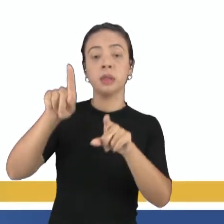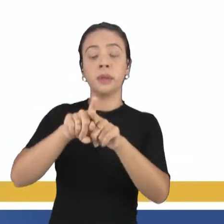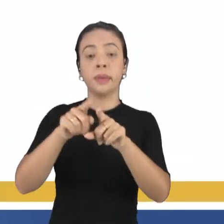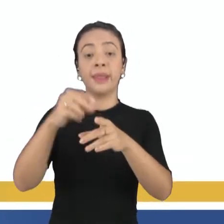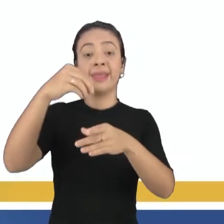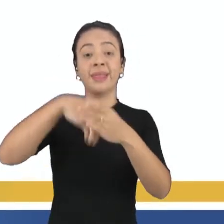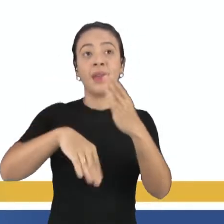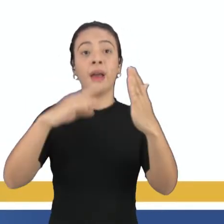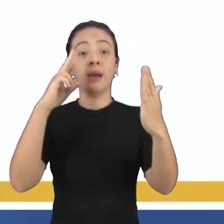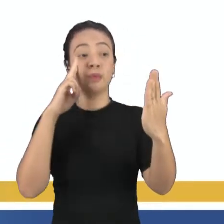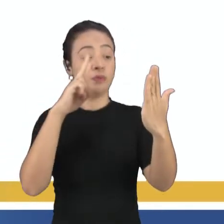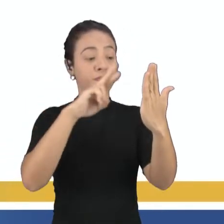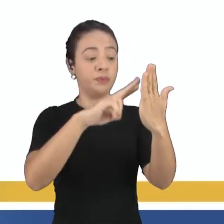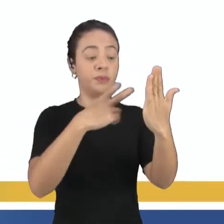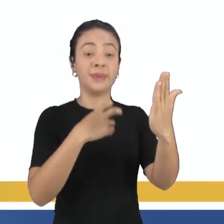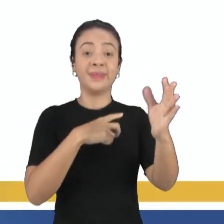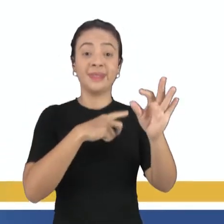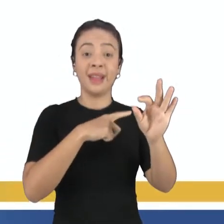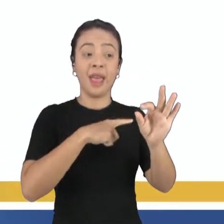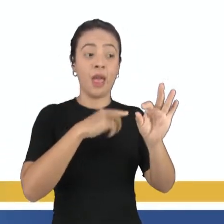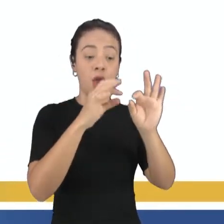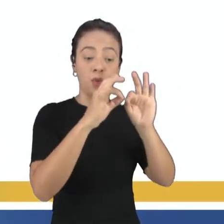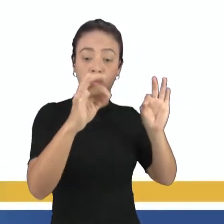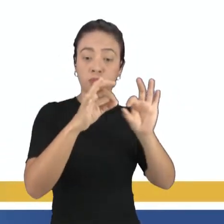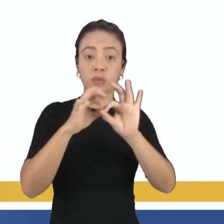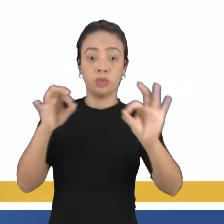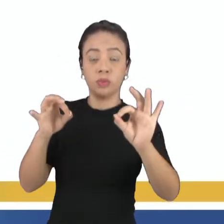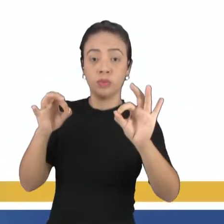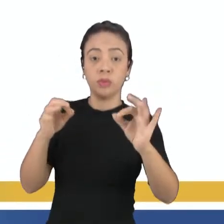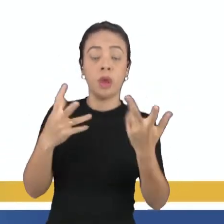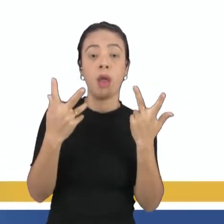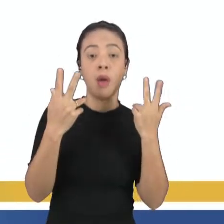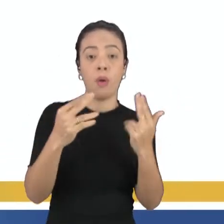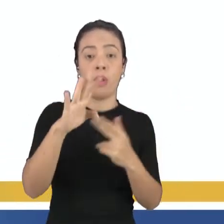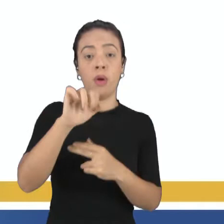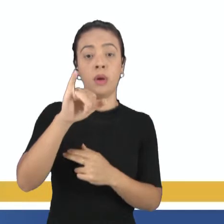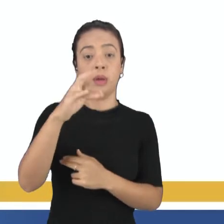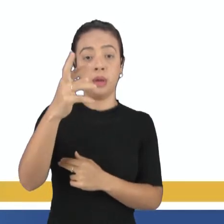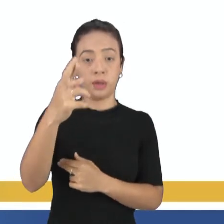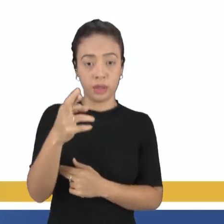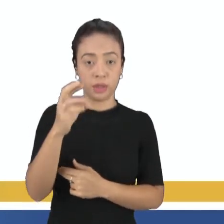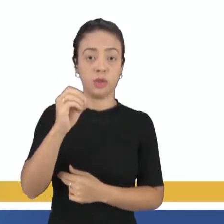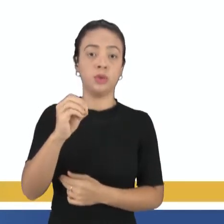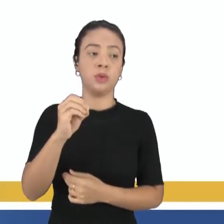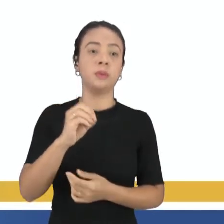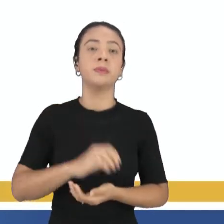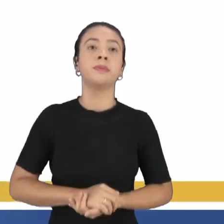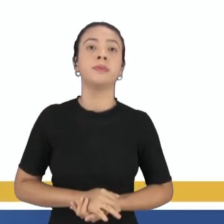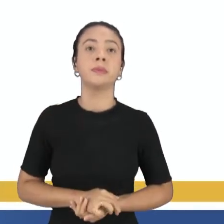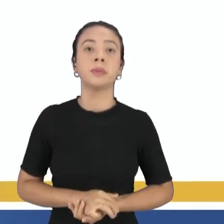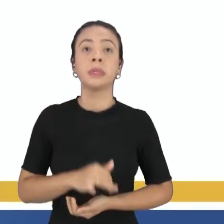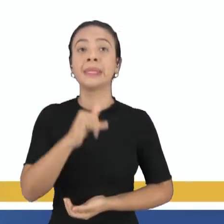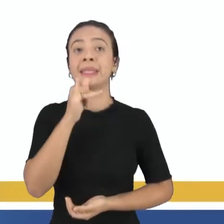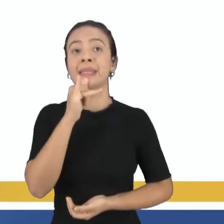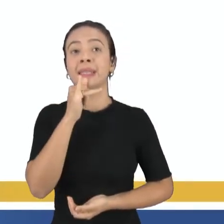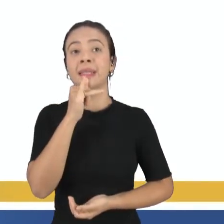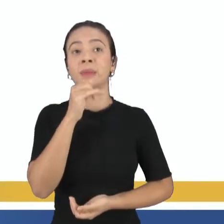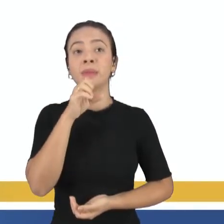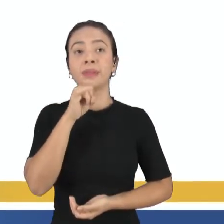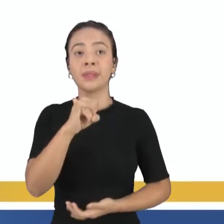reflexão têm a mesma distância em relação ao eixo. Como exemplo, temos uma forma refletida no